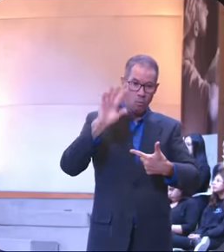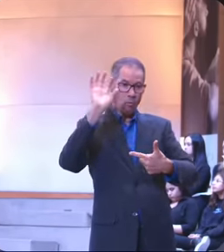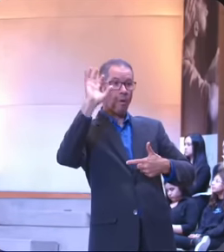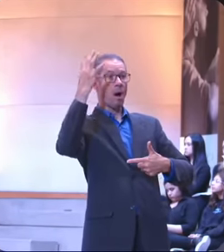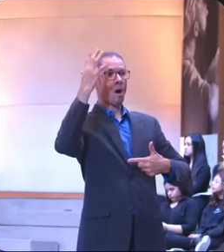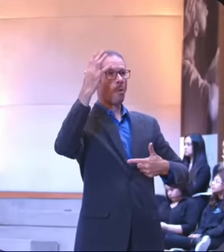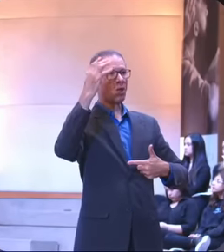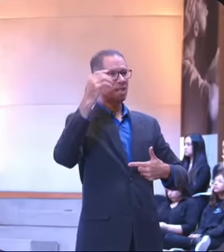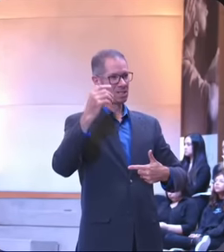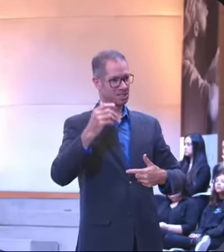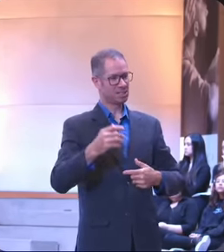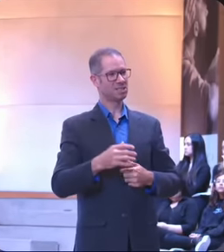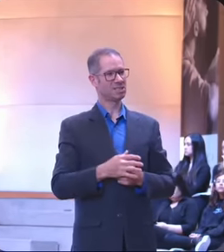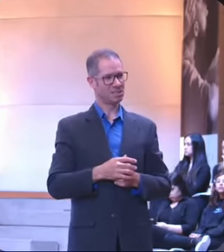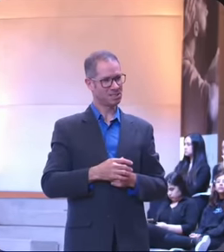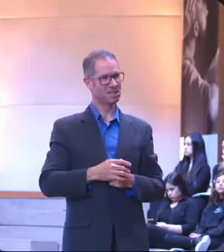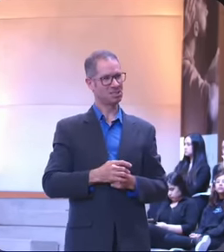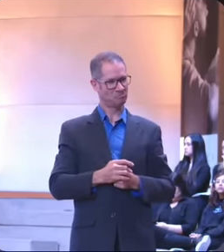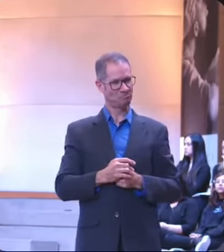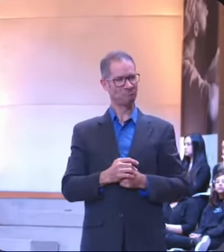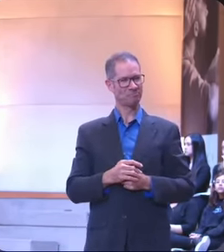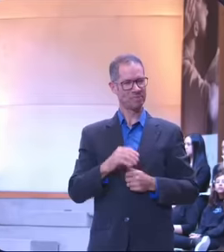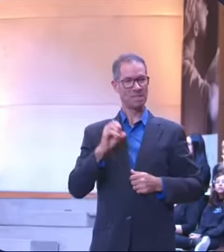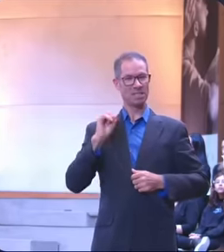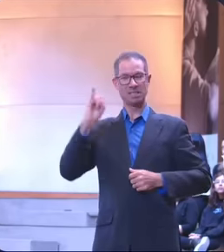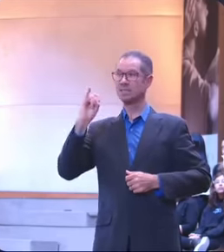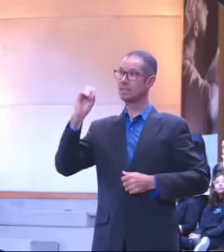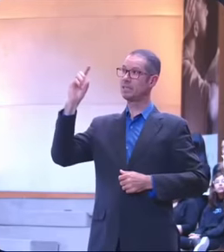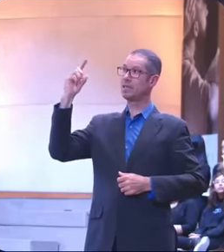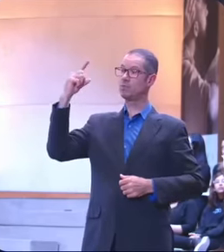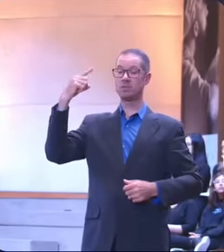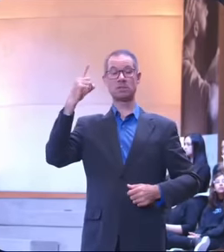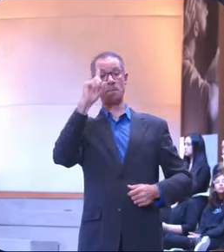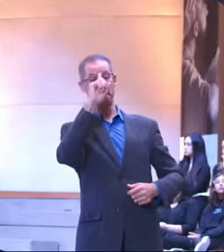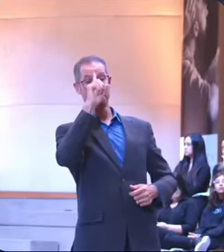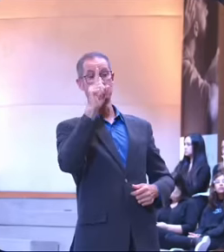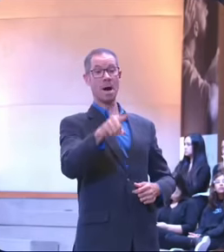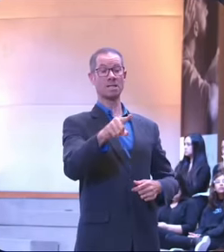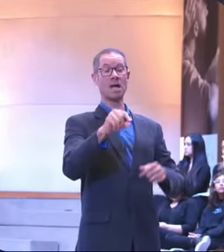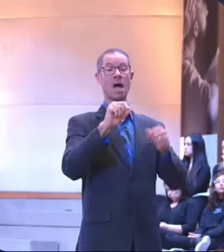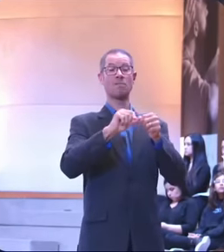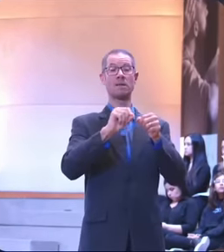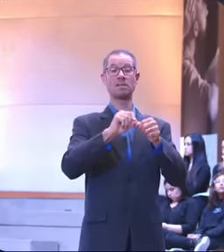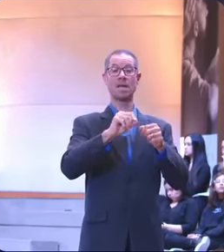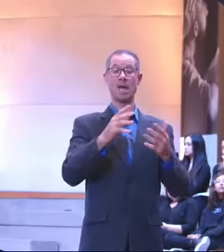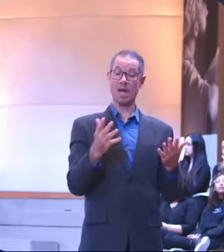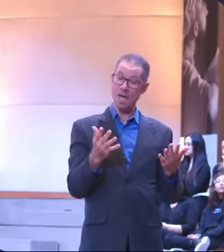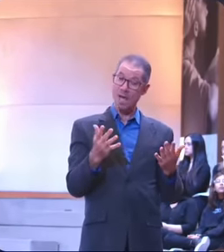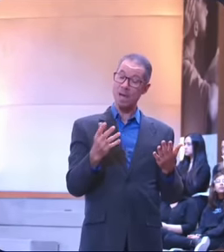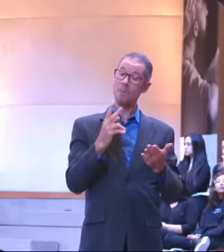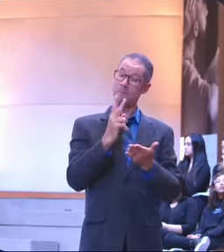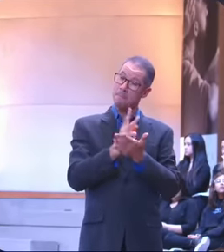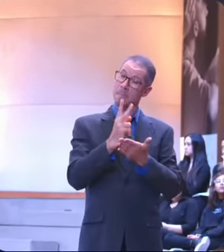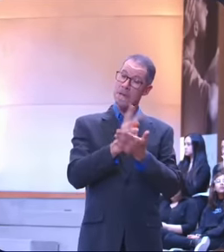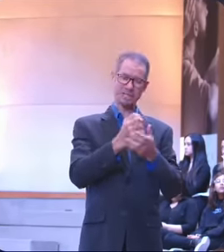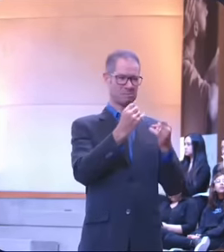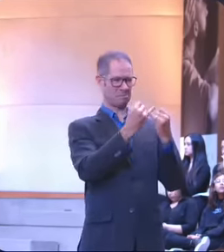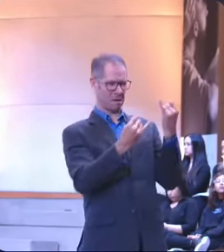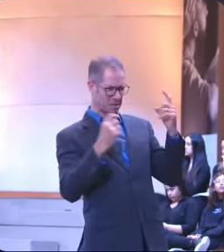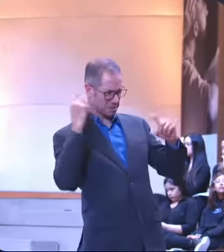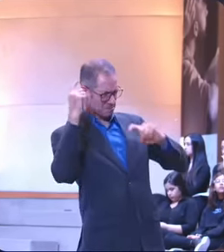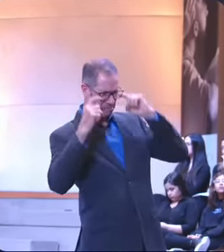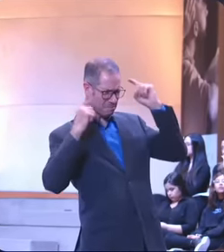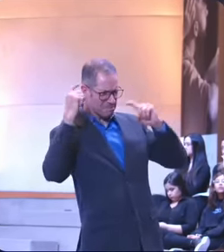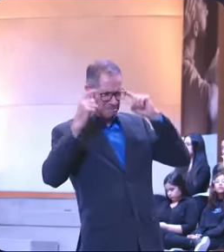acontecer. E olha, se Deus te mandar fazer alguma coisa, mesmo que pareça